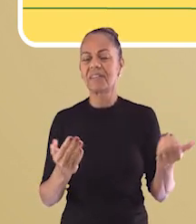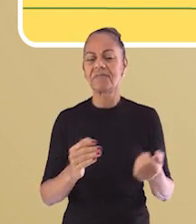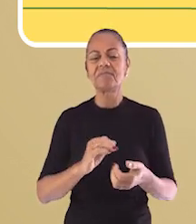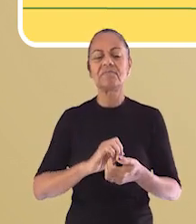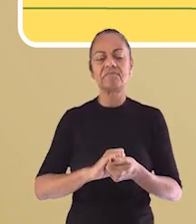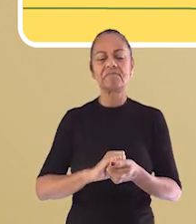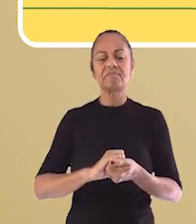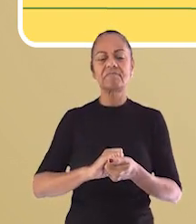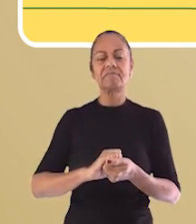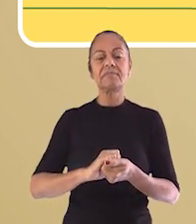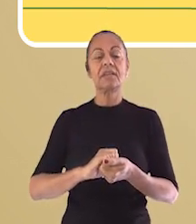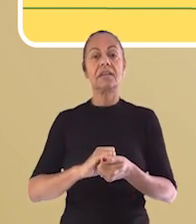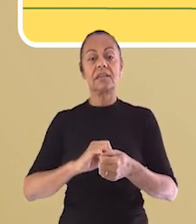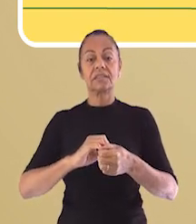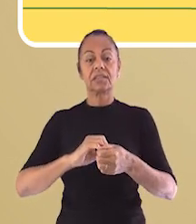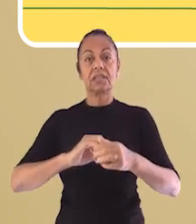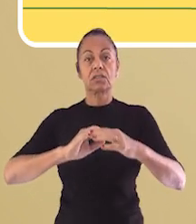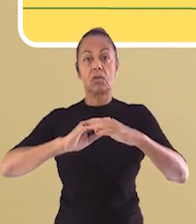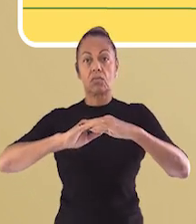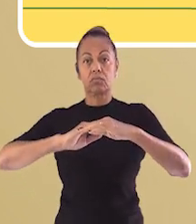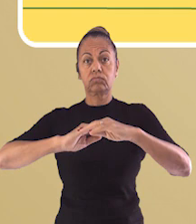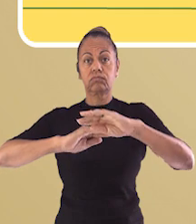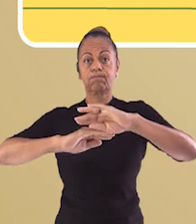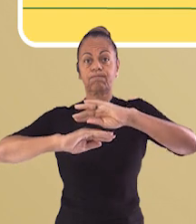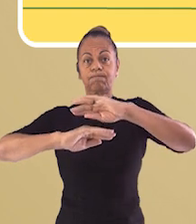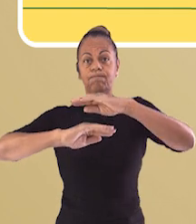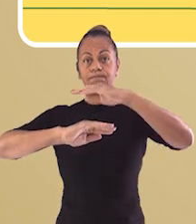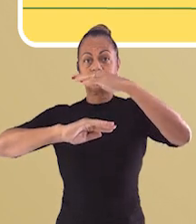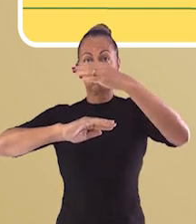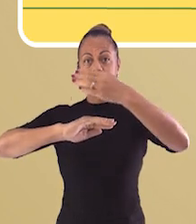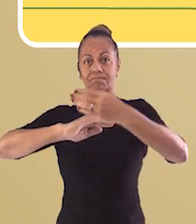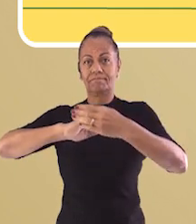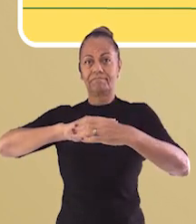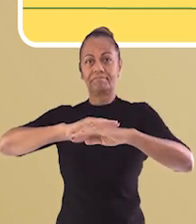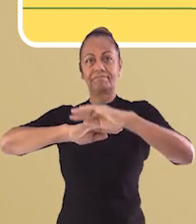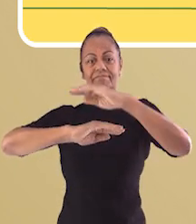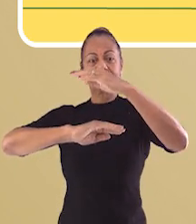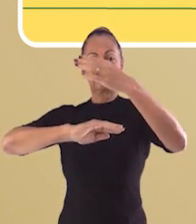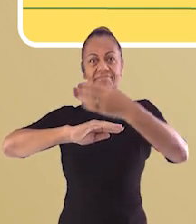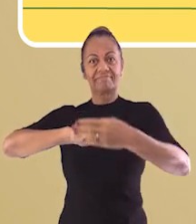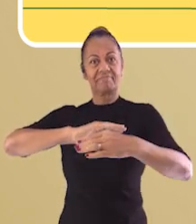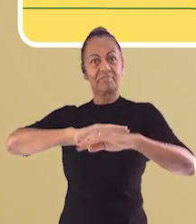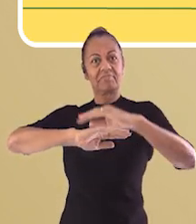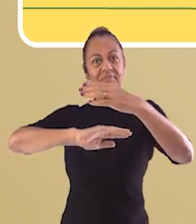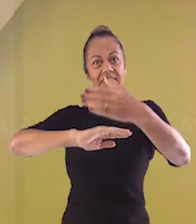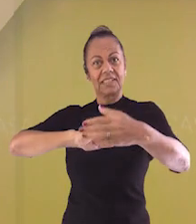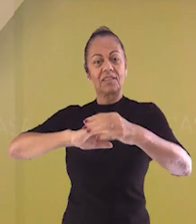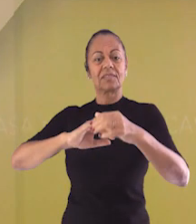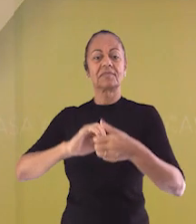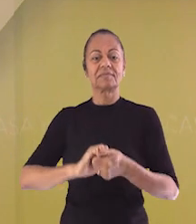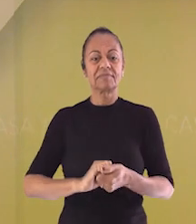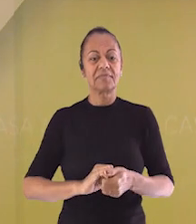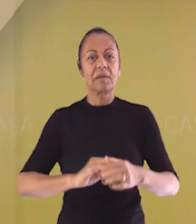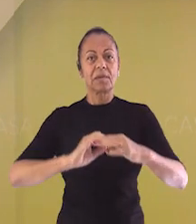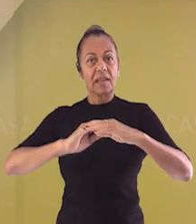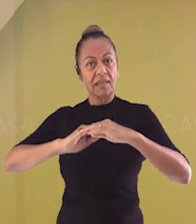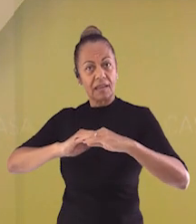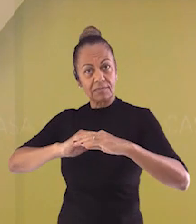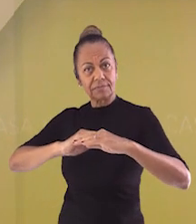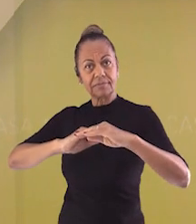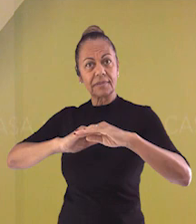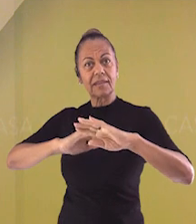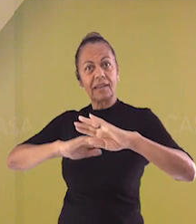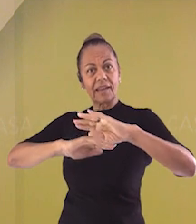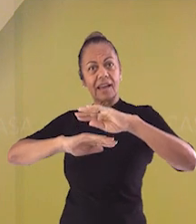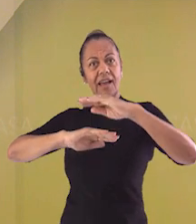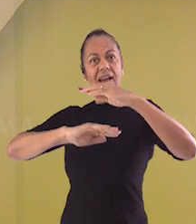planalto? Eles são inversos na altura. No caso dos planaltos, são lugares planos e